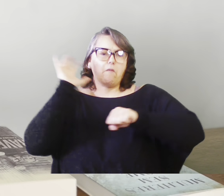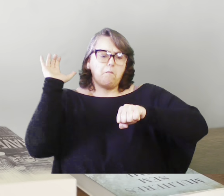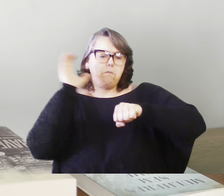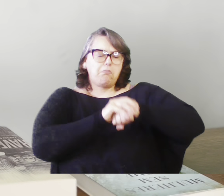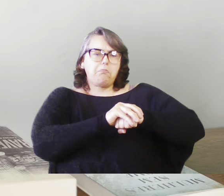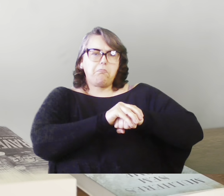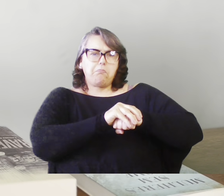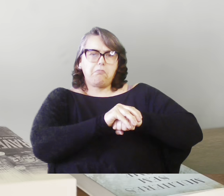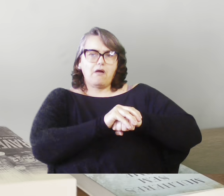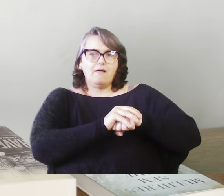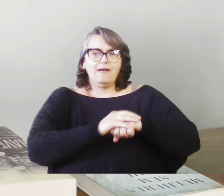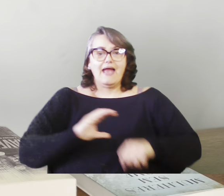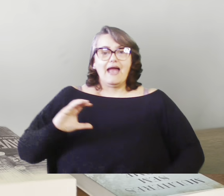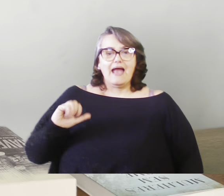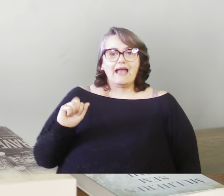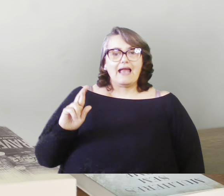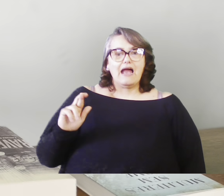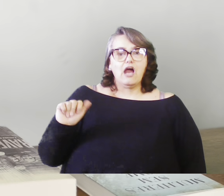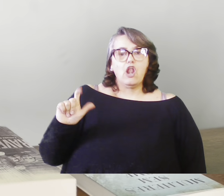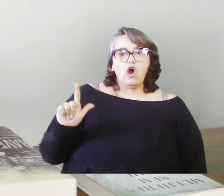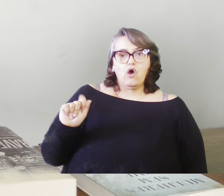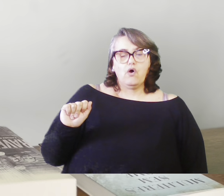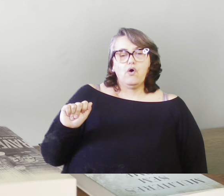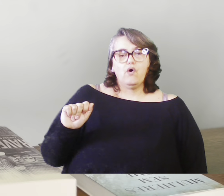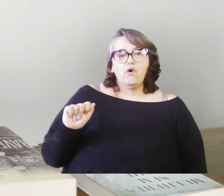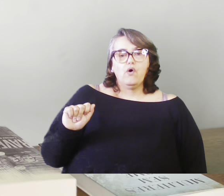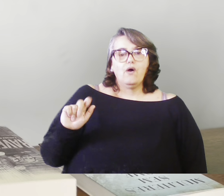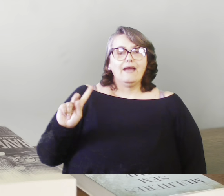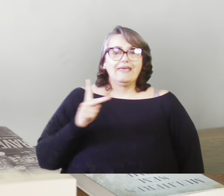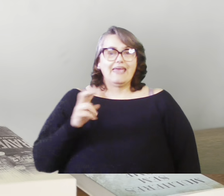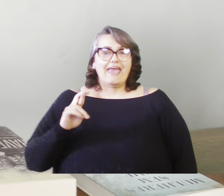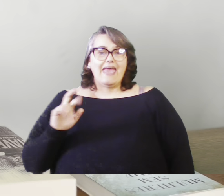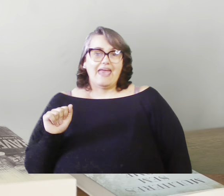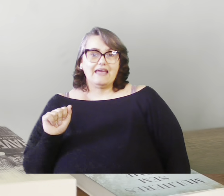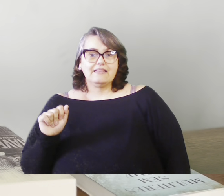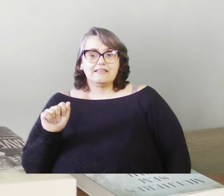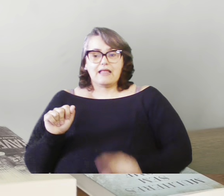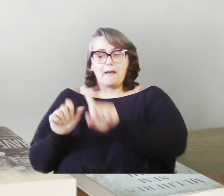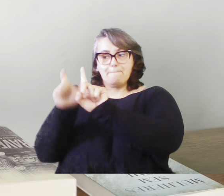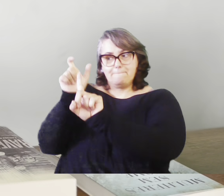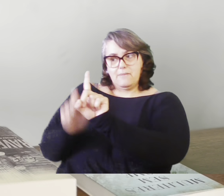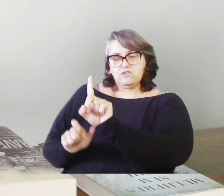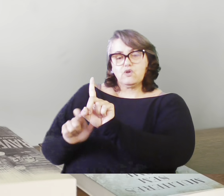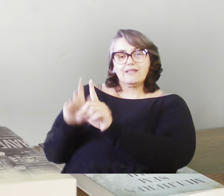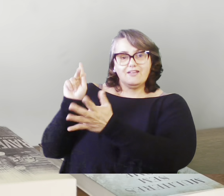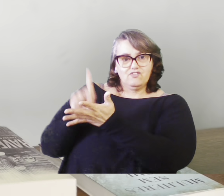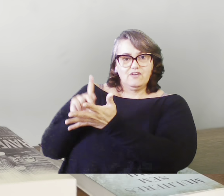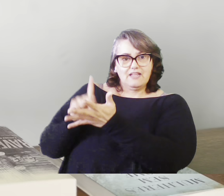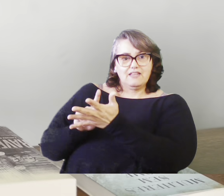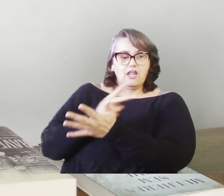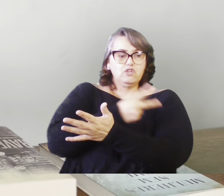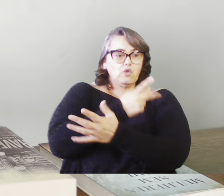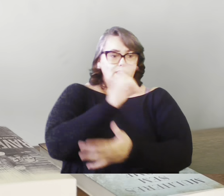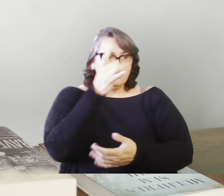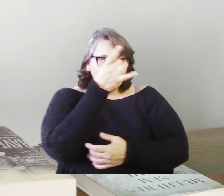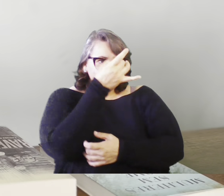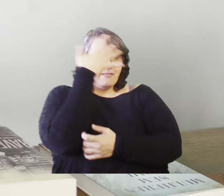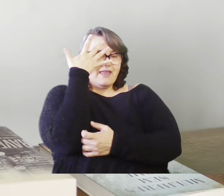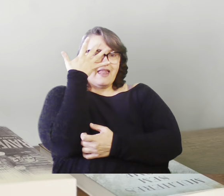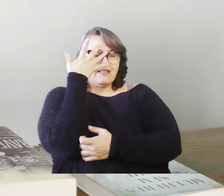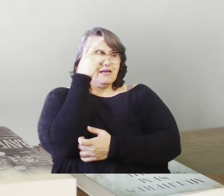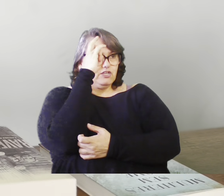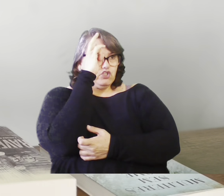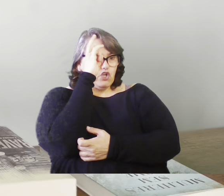das réis. Caroline e Herta foram personagens reais, e a Kasia Kuzmerik